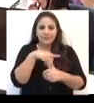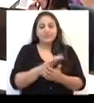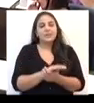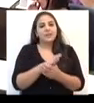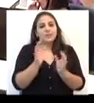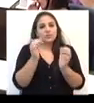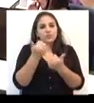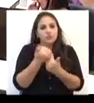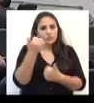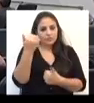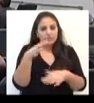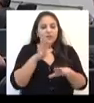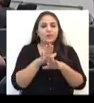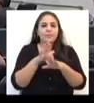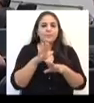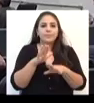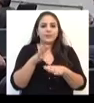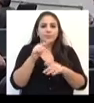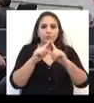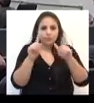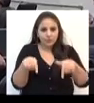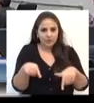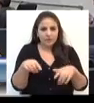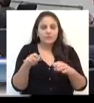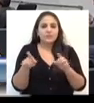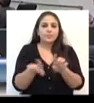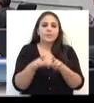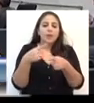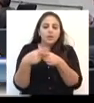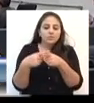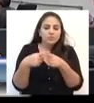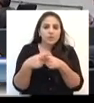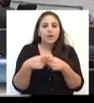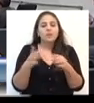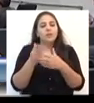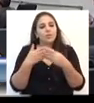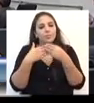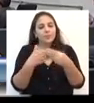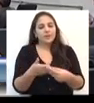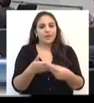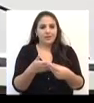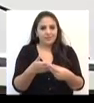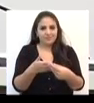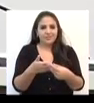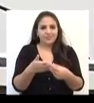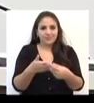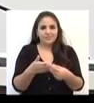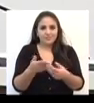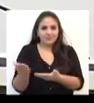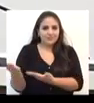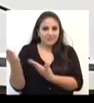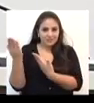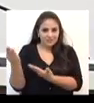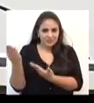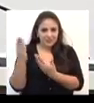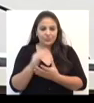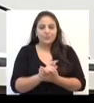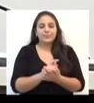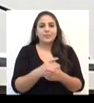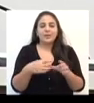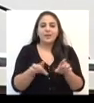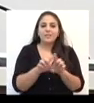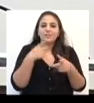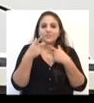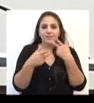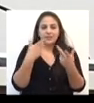e associados acompanharam a cerimônia que resgatou a trajetória da entidade. O discurso inicial foi proferido